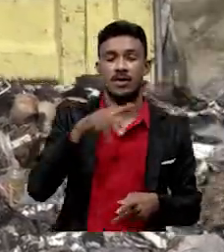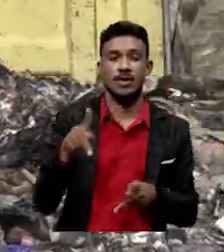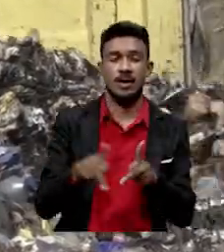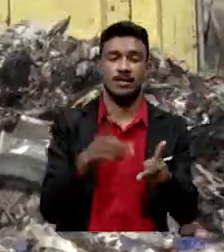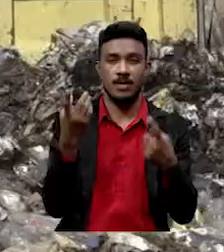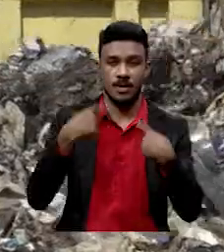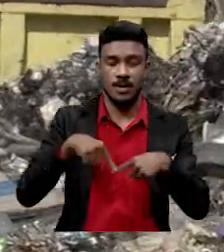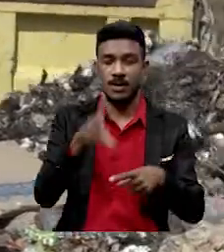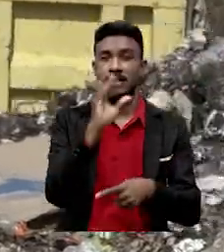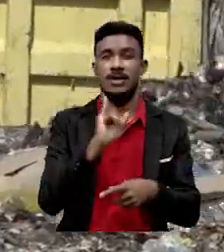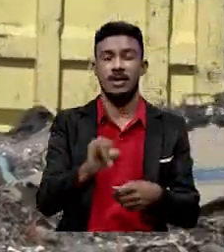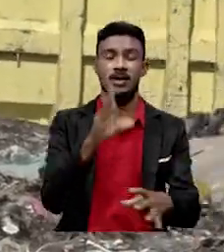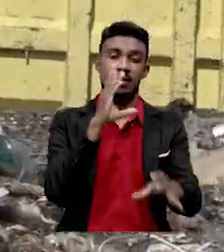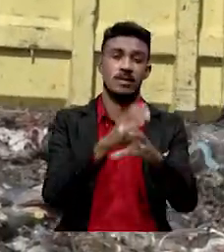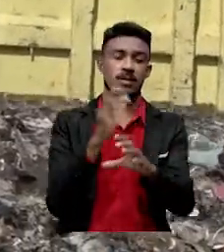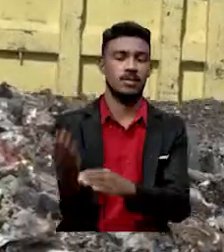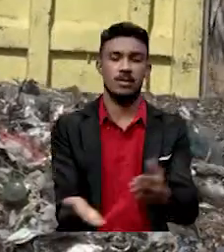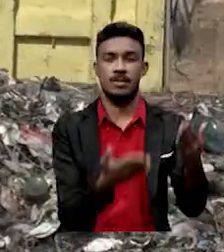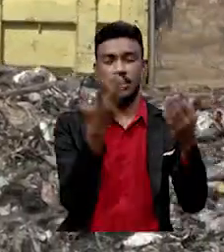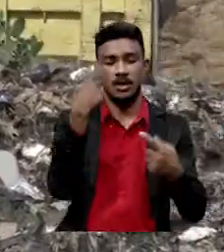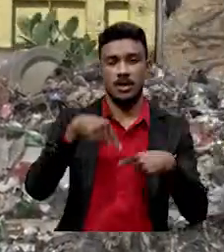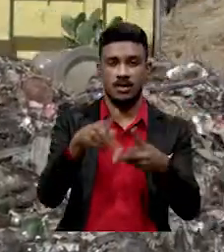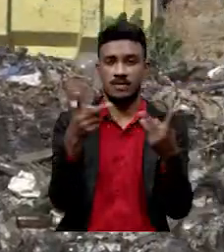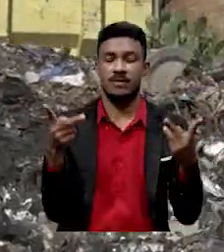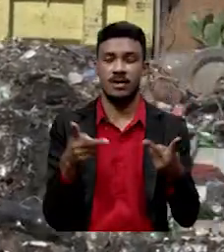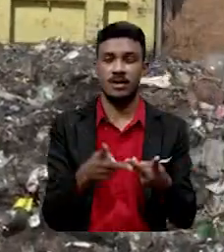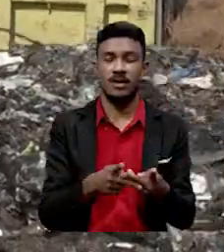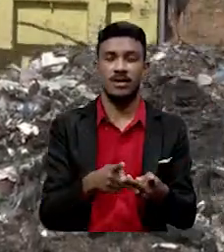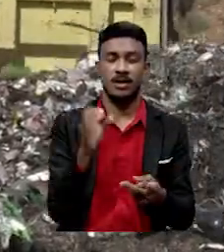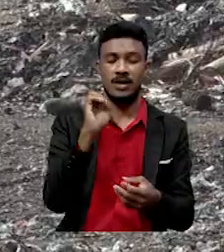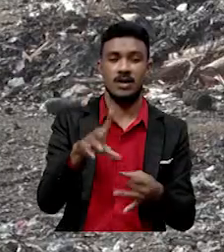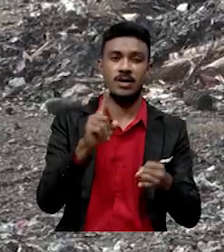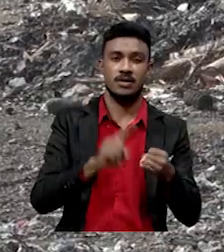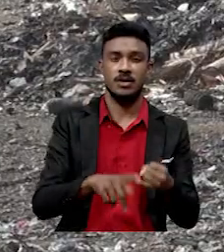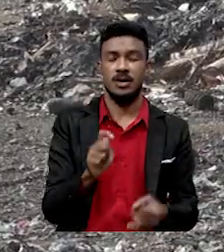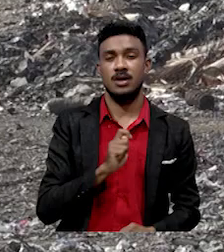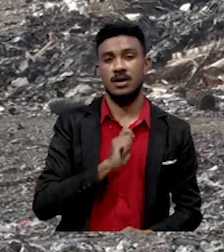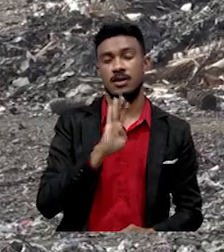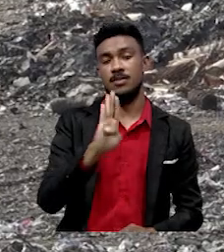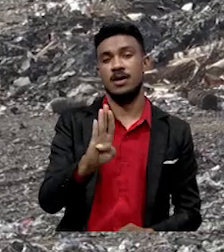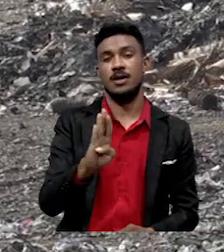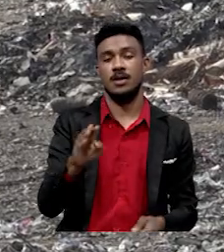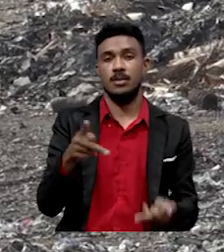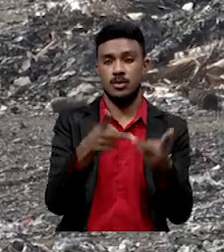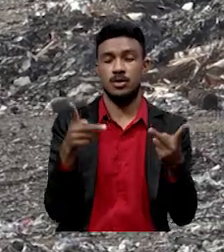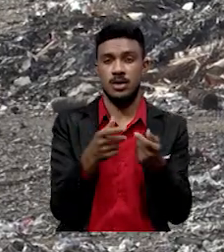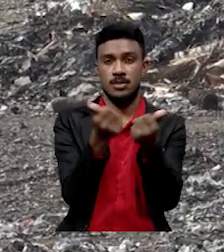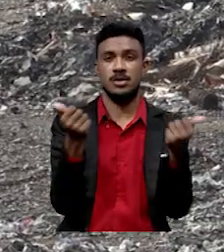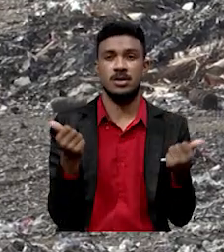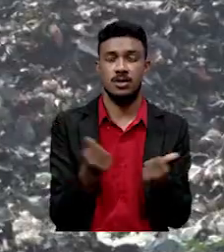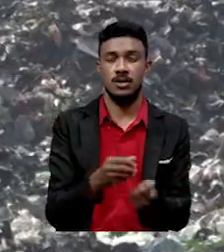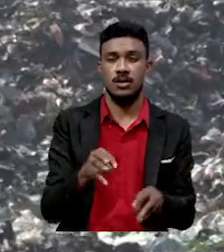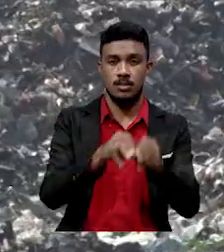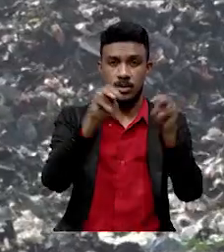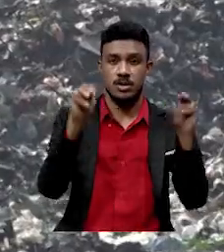dili larang tula ia carreta lori ba fakar ia fatin soe fuer ikus nian ia area tibar posto administrativo Bazartete